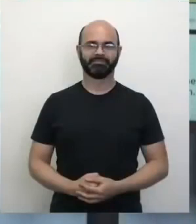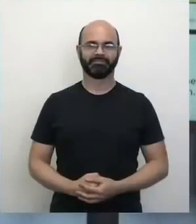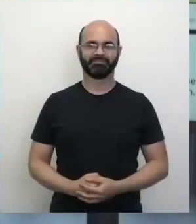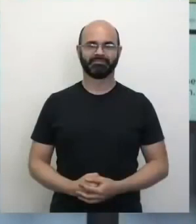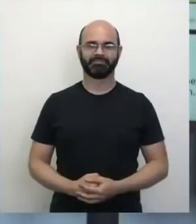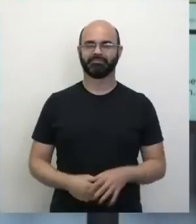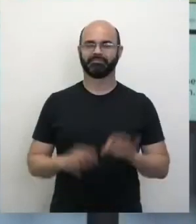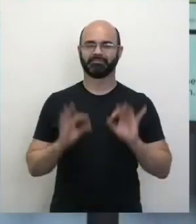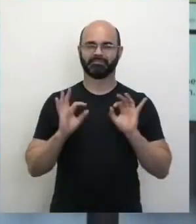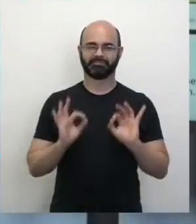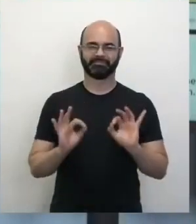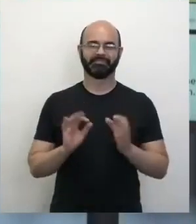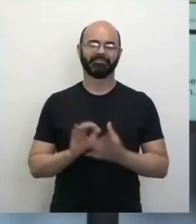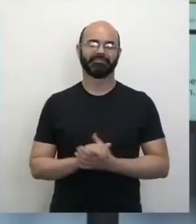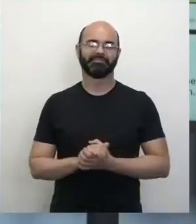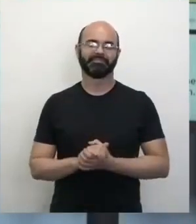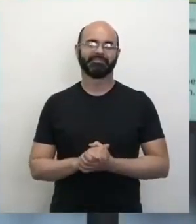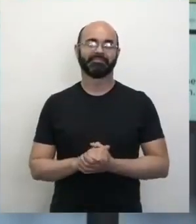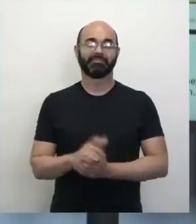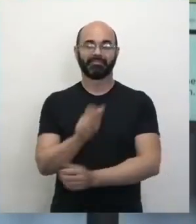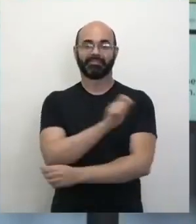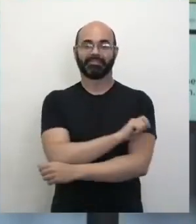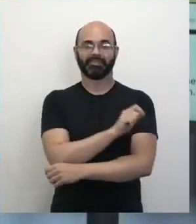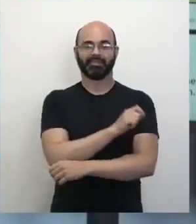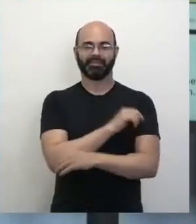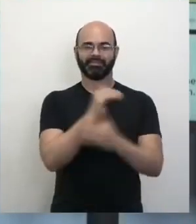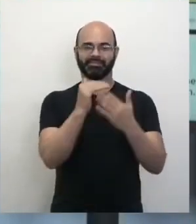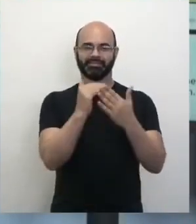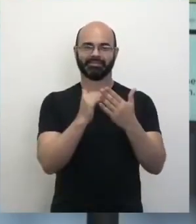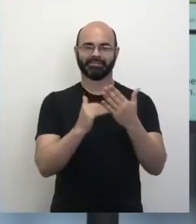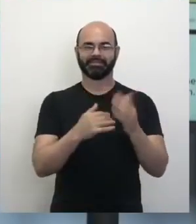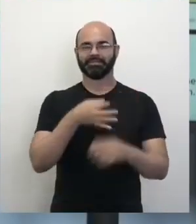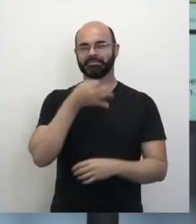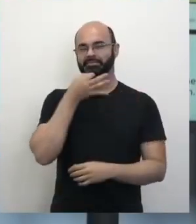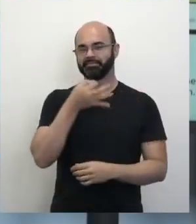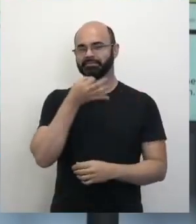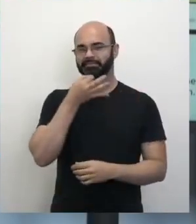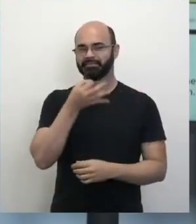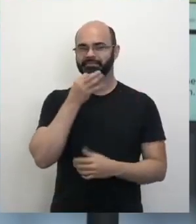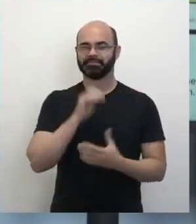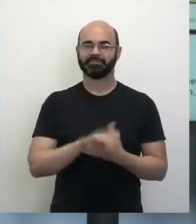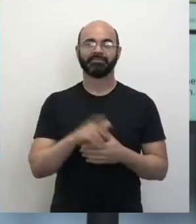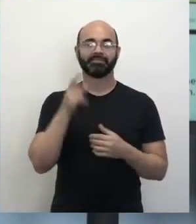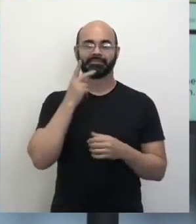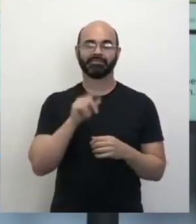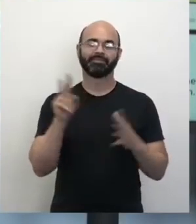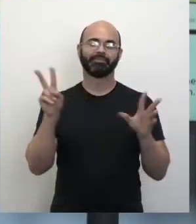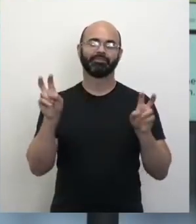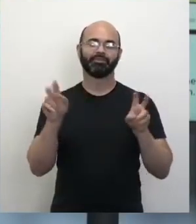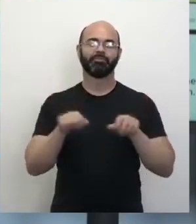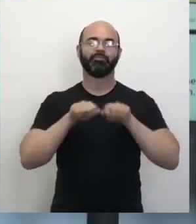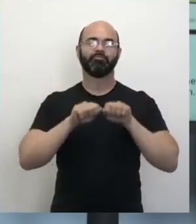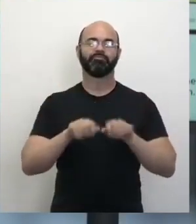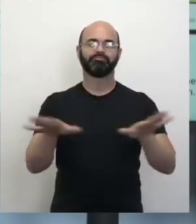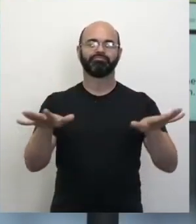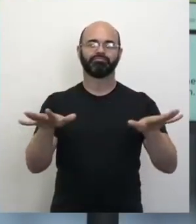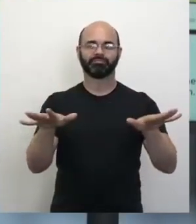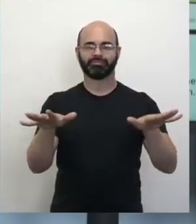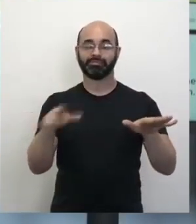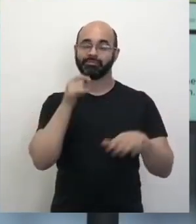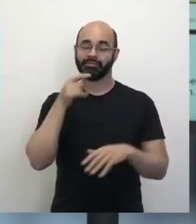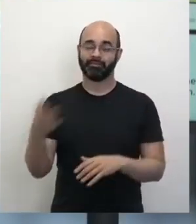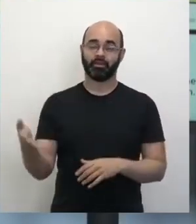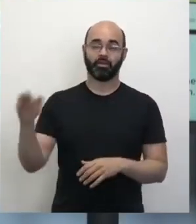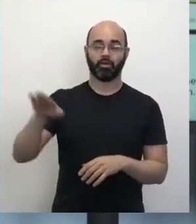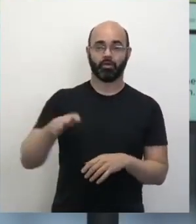Muito bem. Olha, os alunos estão comentando aqui, os professores mandaram as respostas. Onda de felicidade, né? Então, onda, movimento do mar.